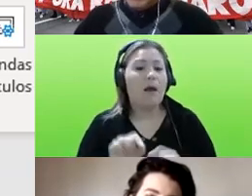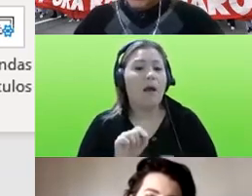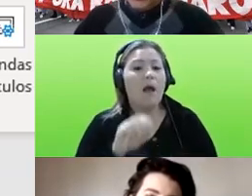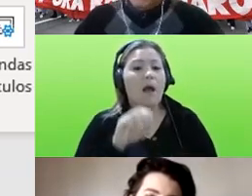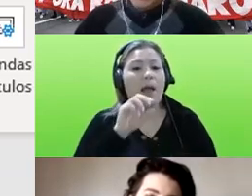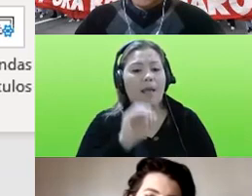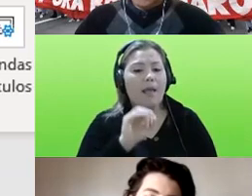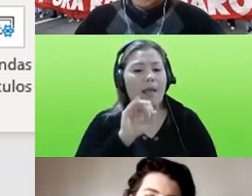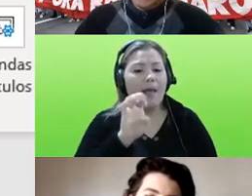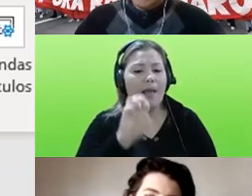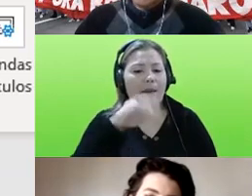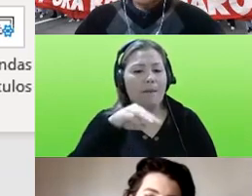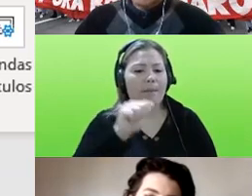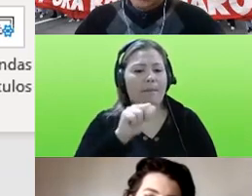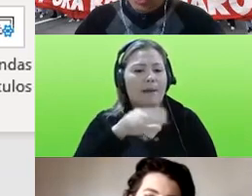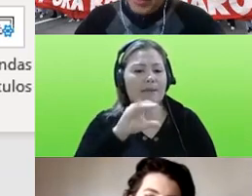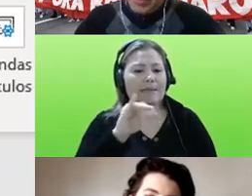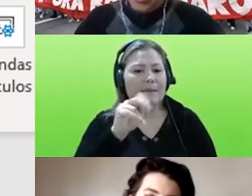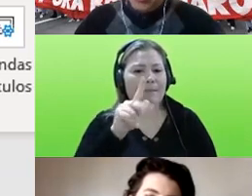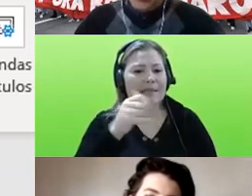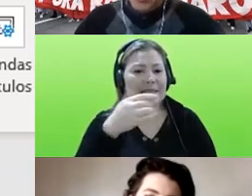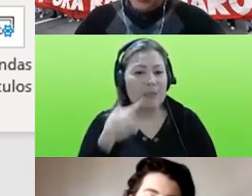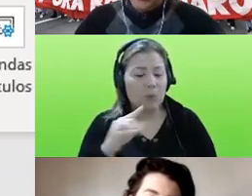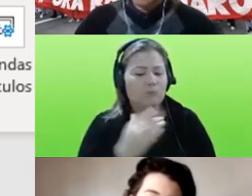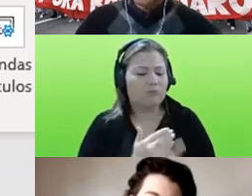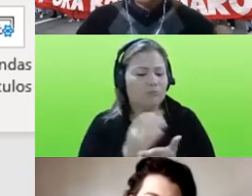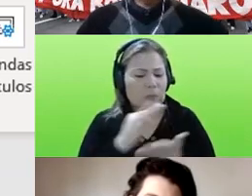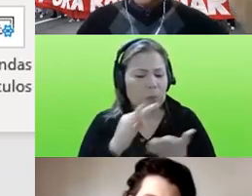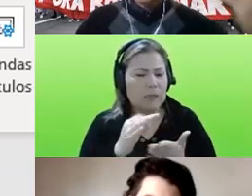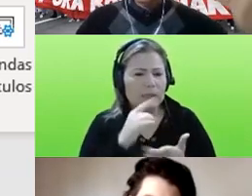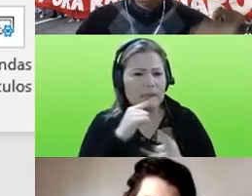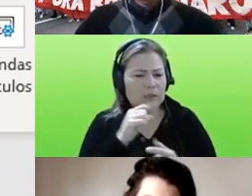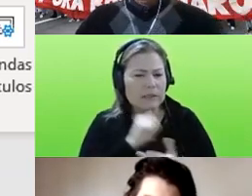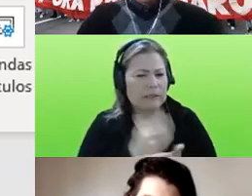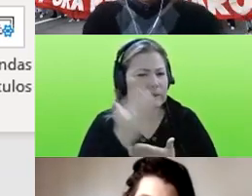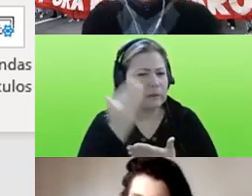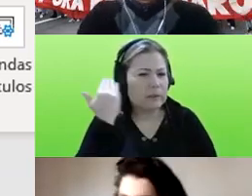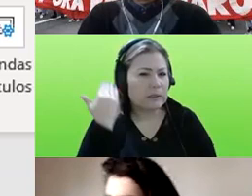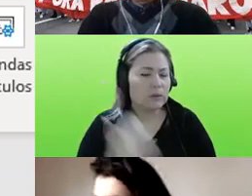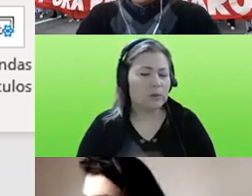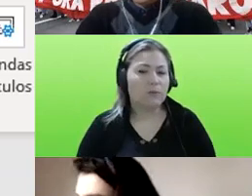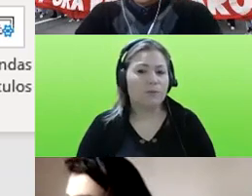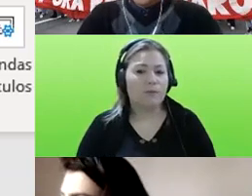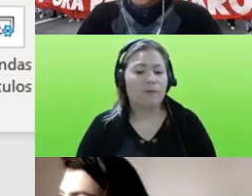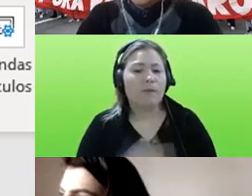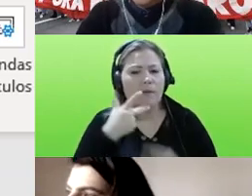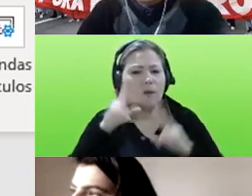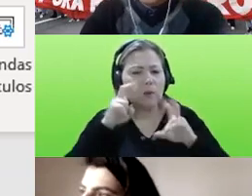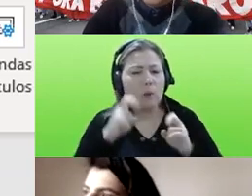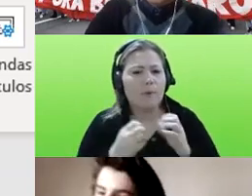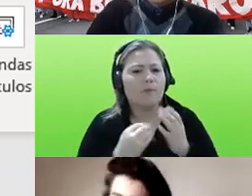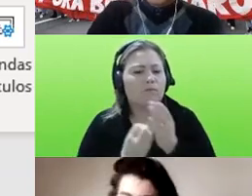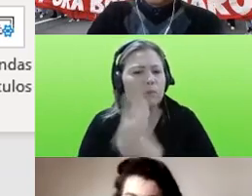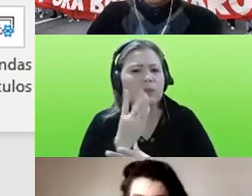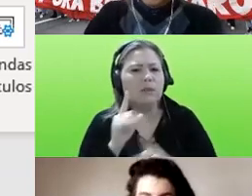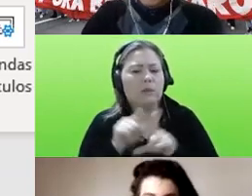uma palavra-chave da teoria crítica desde o início, né? Como a gente falou lá sobre a fundação do Instituto de